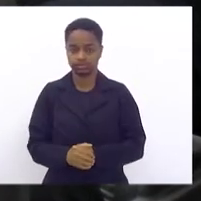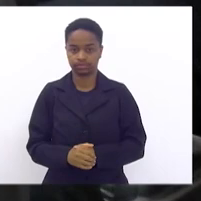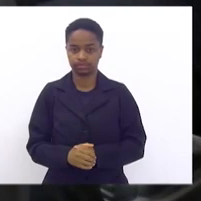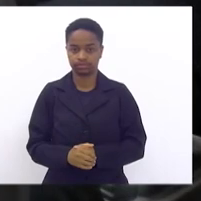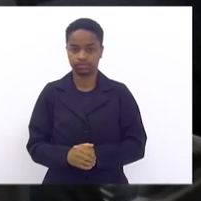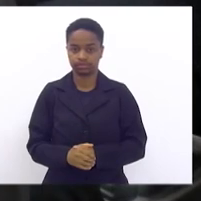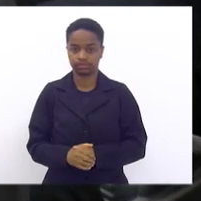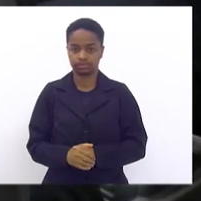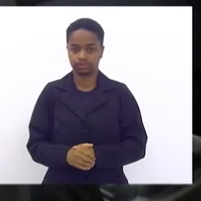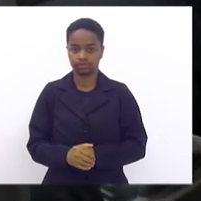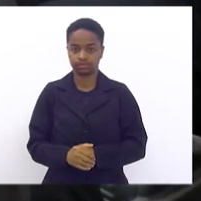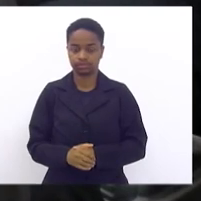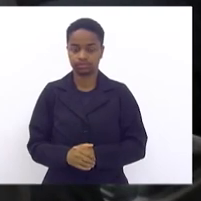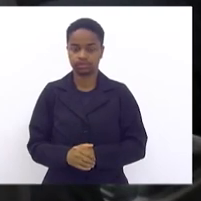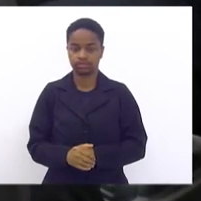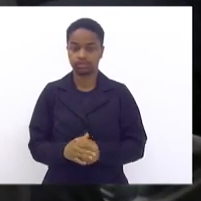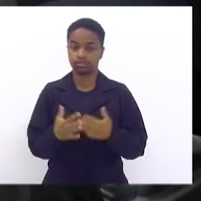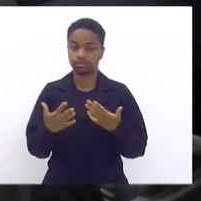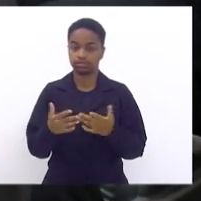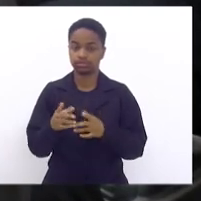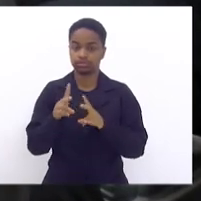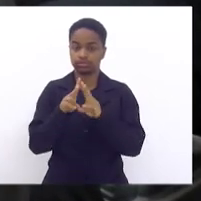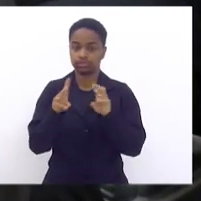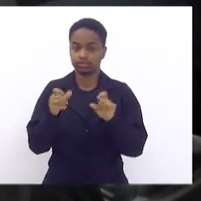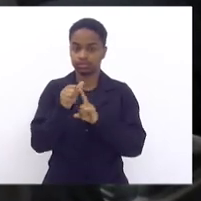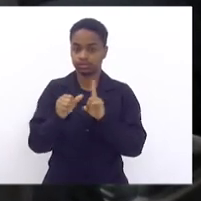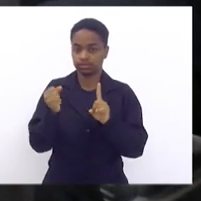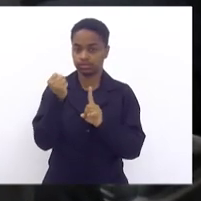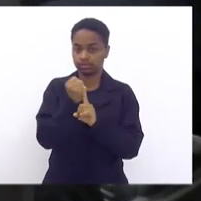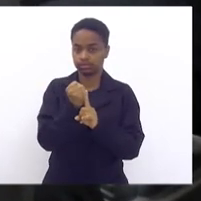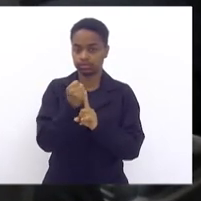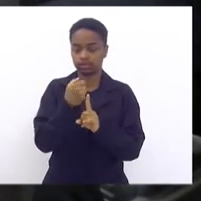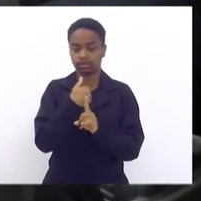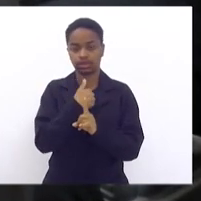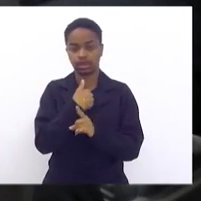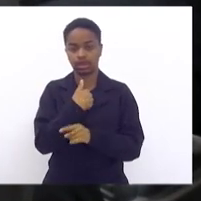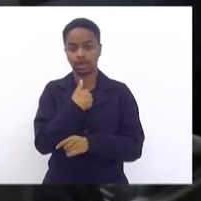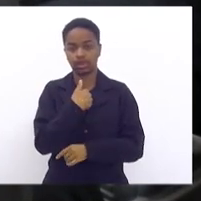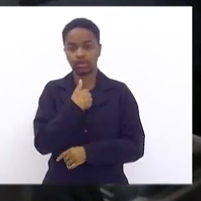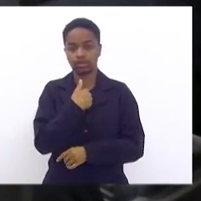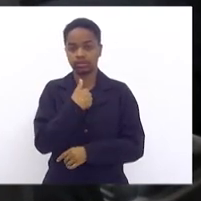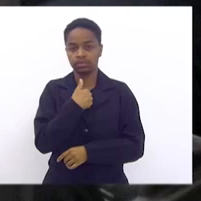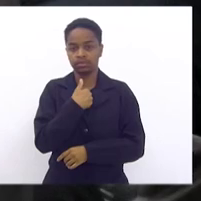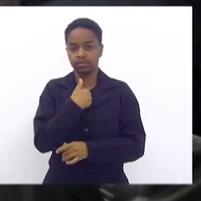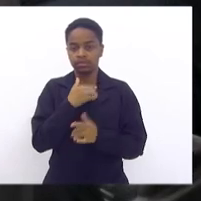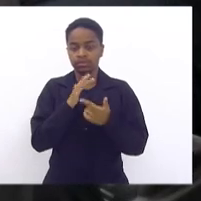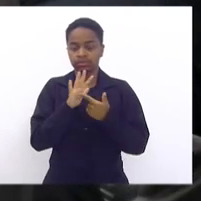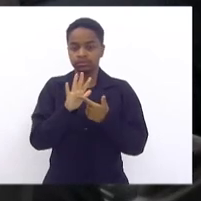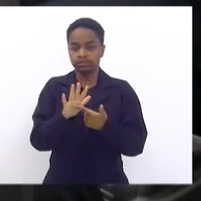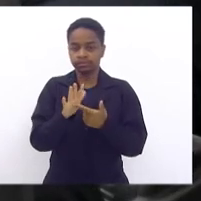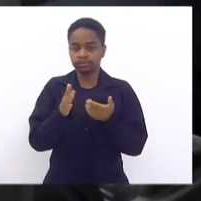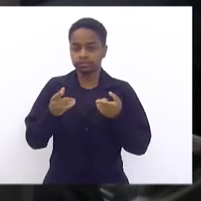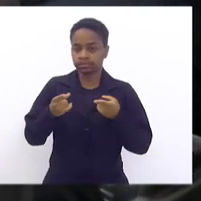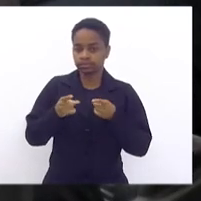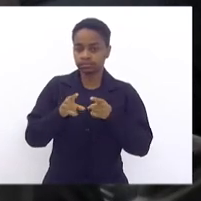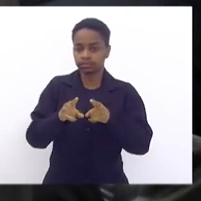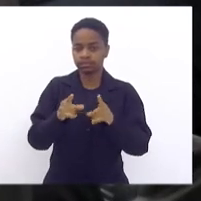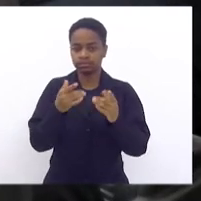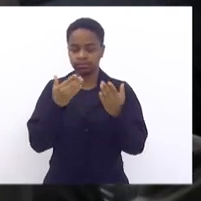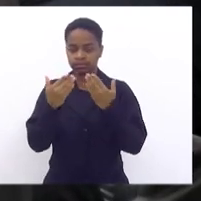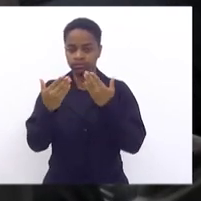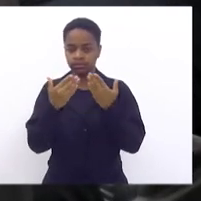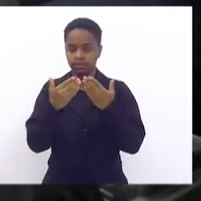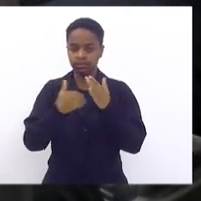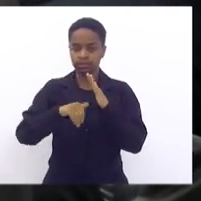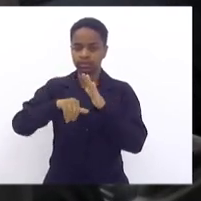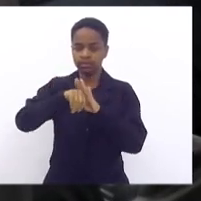especificamente. Então, essa questão do feminicídio, eu estou traçando um pouquinho, deputado, um paralelo com esses crimes